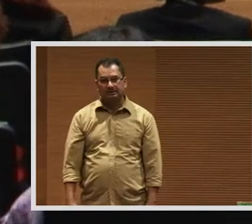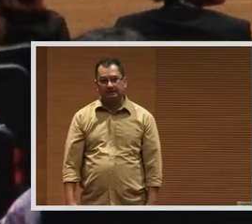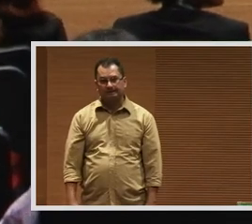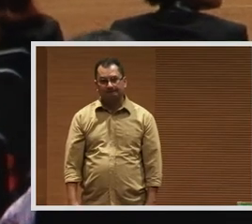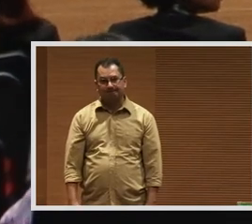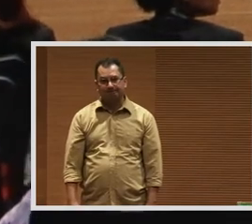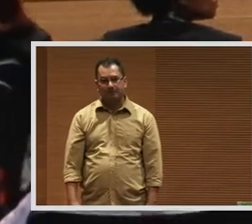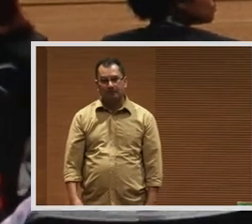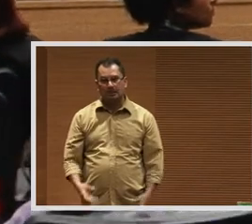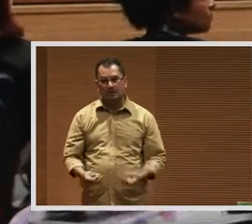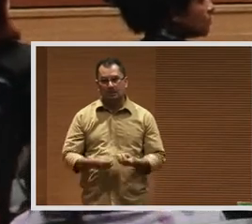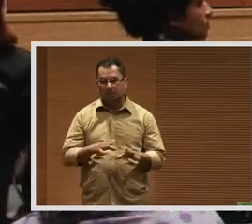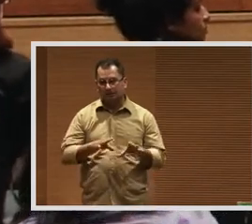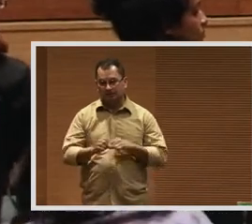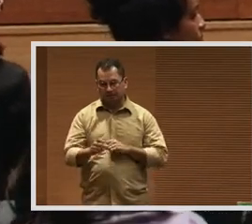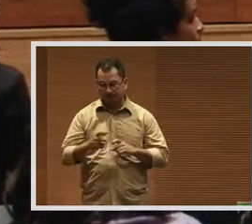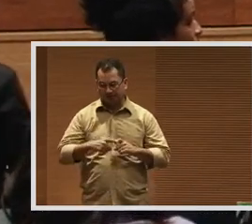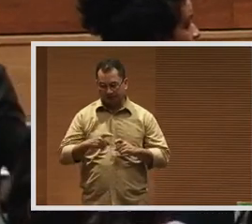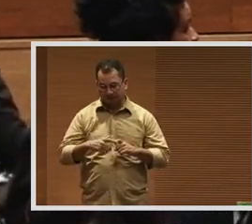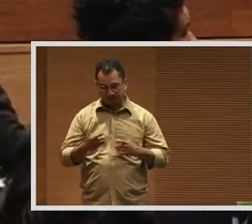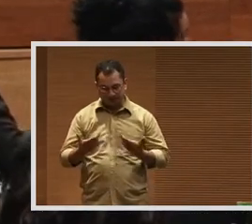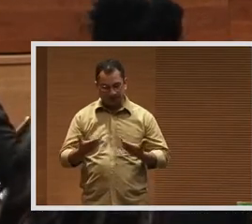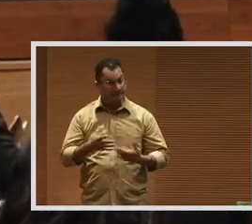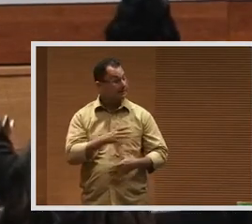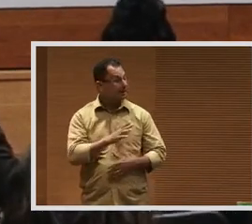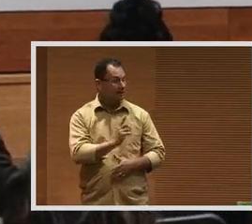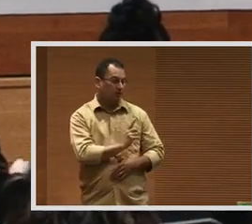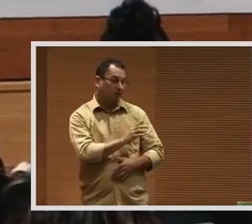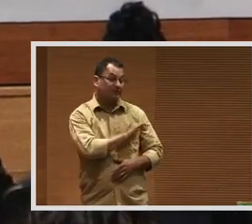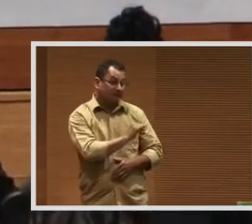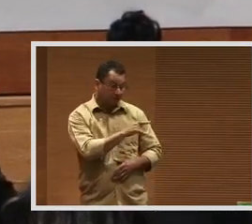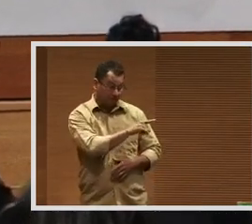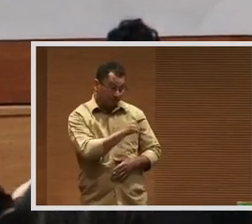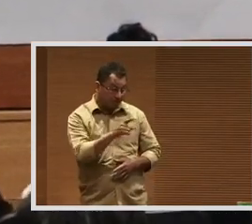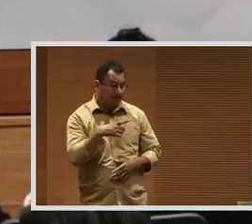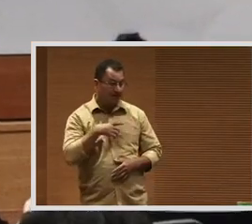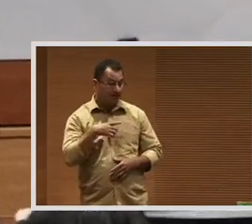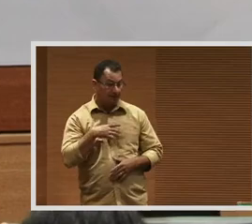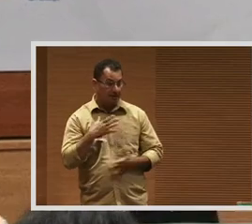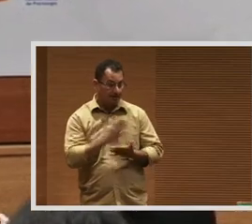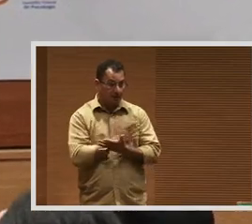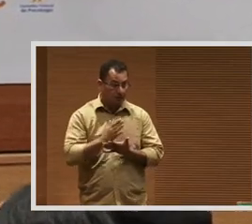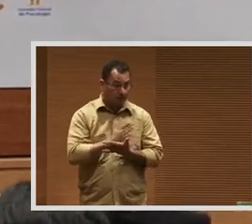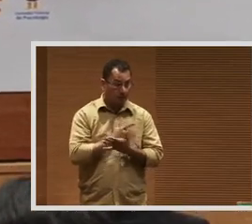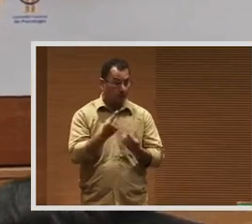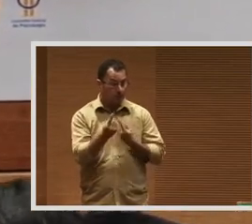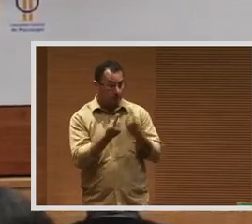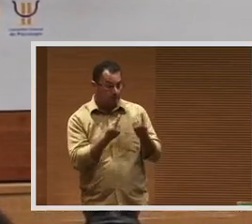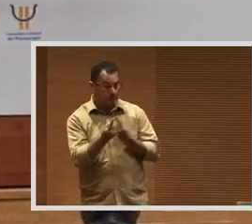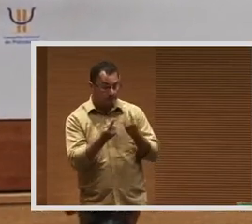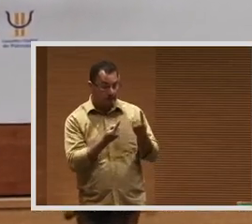sobre a formação médica. Não, se vocês têm algum diálogo ou alguma possibilidade